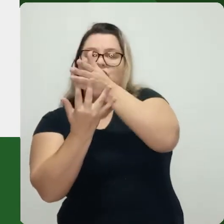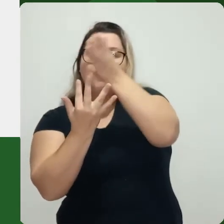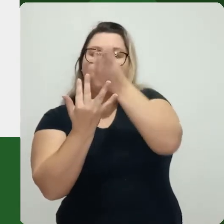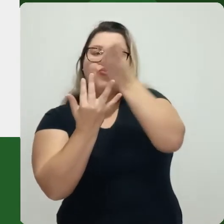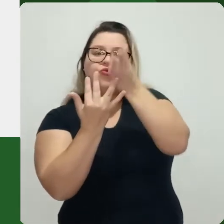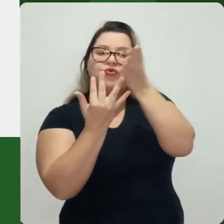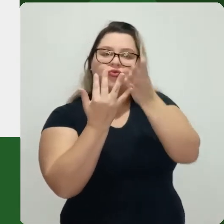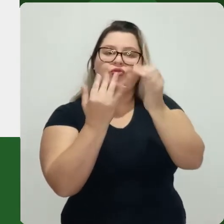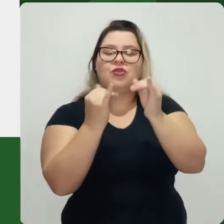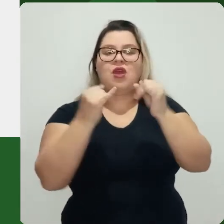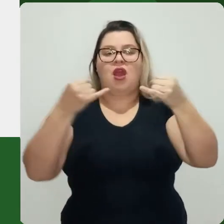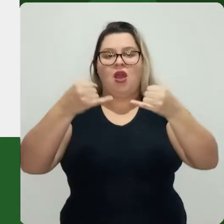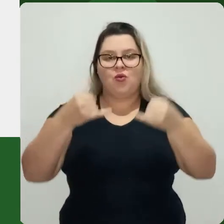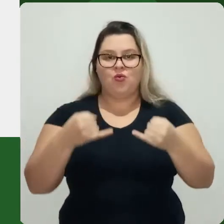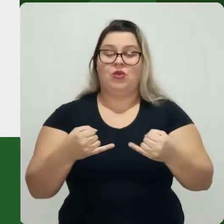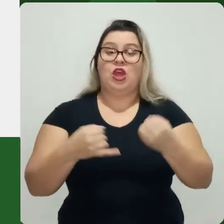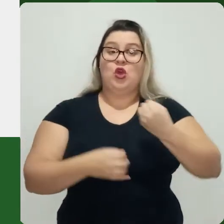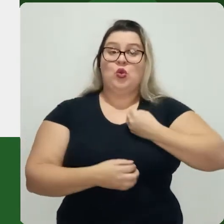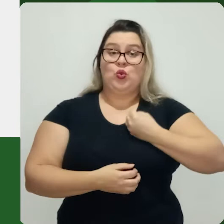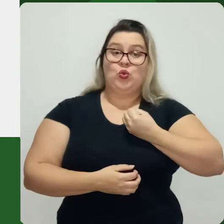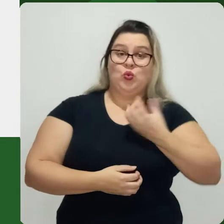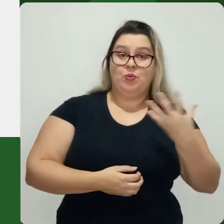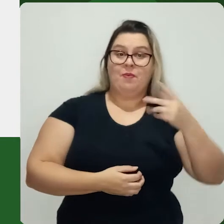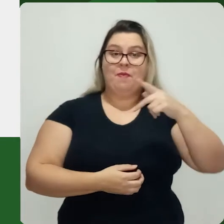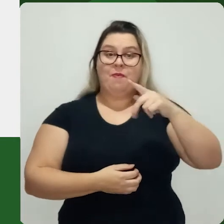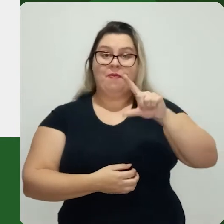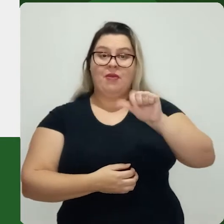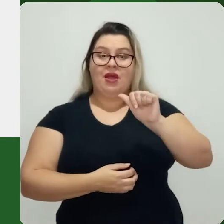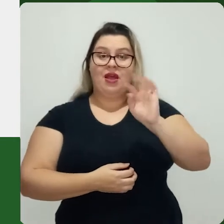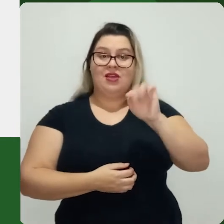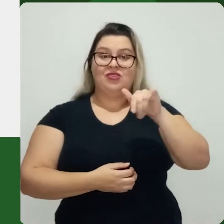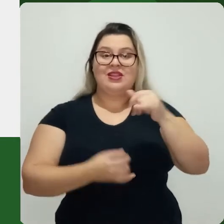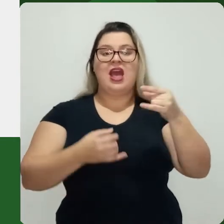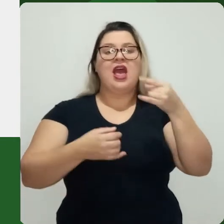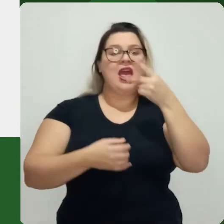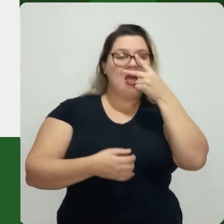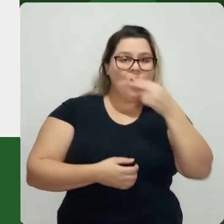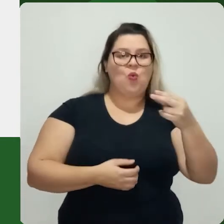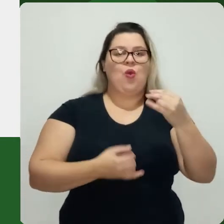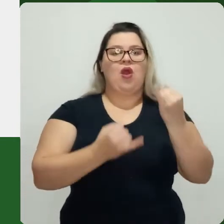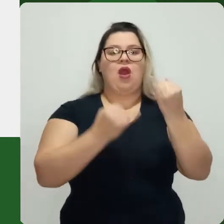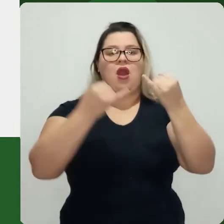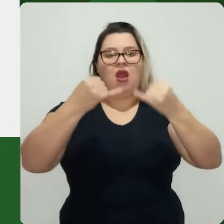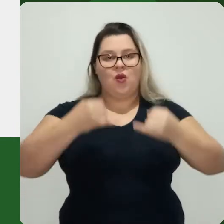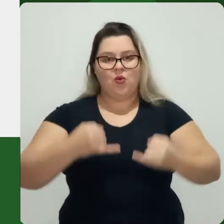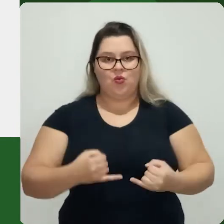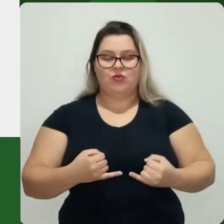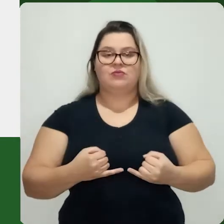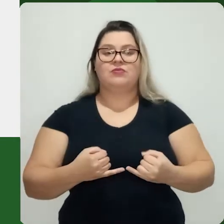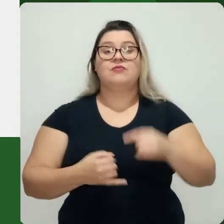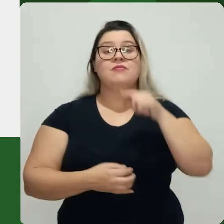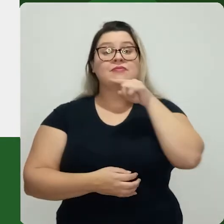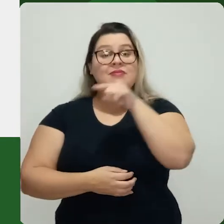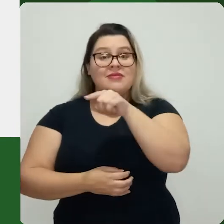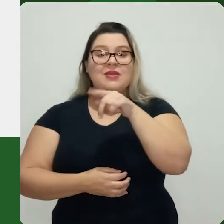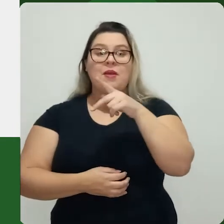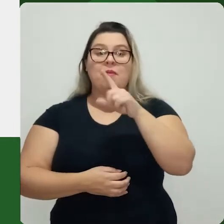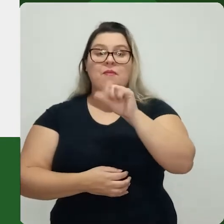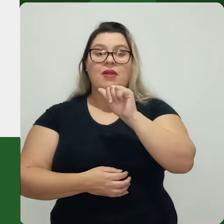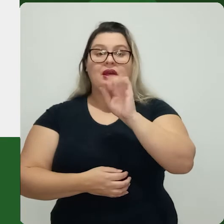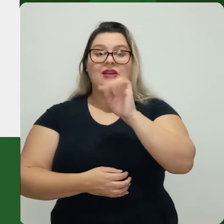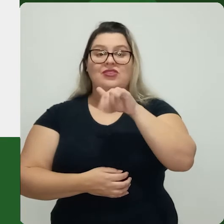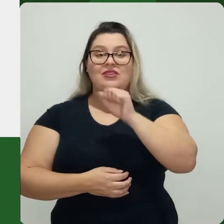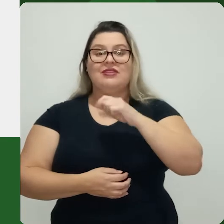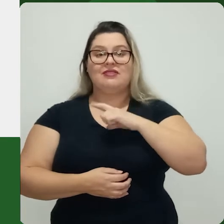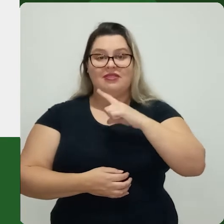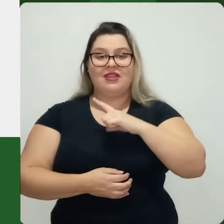agulhas, e o número de platinas é o mesmo número de agulhas. As platinas possuem um